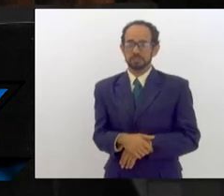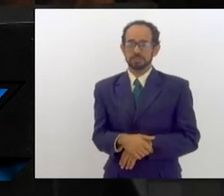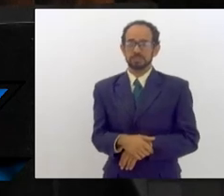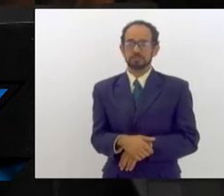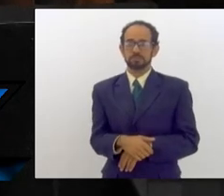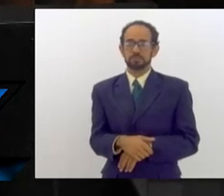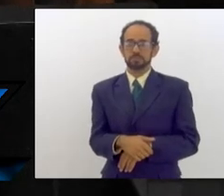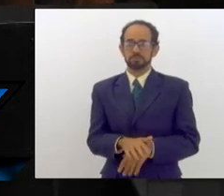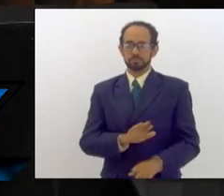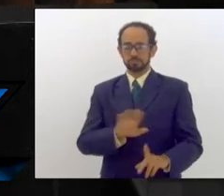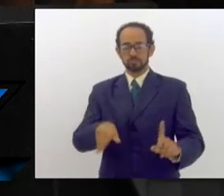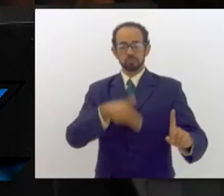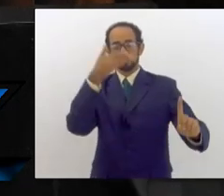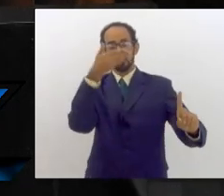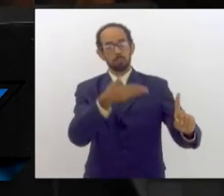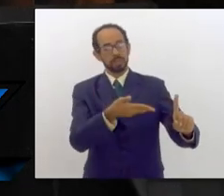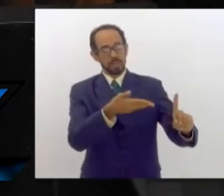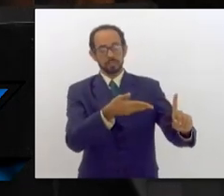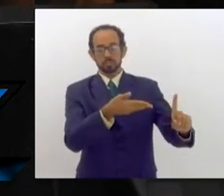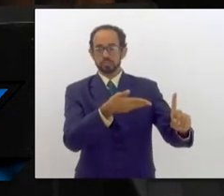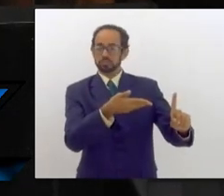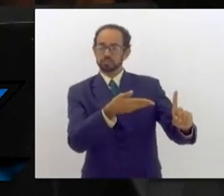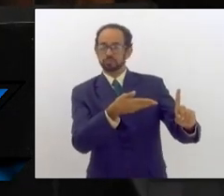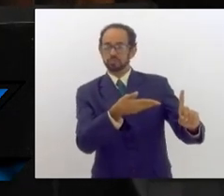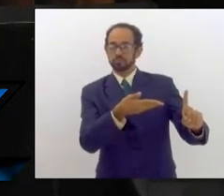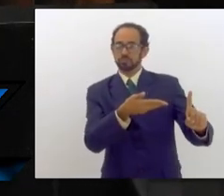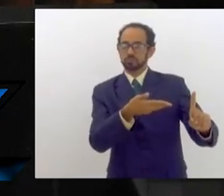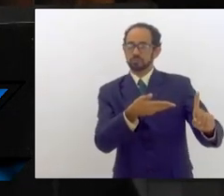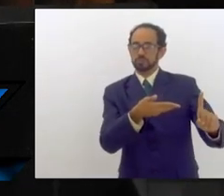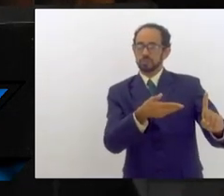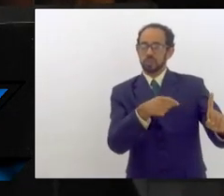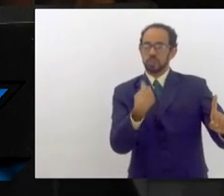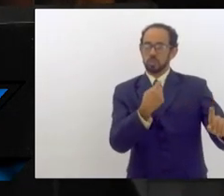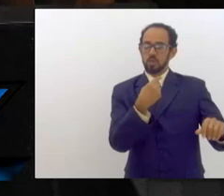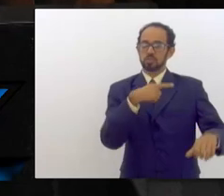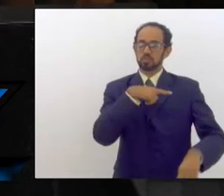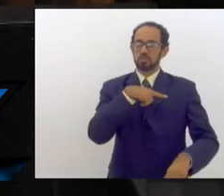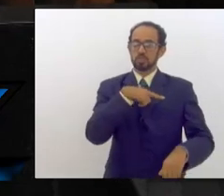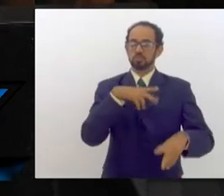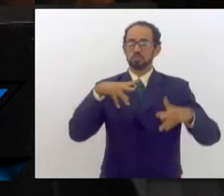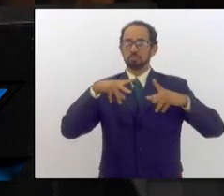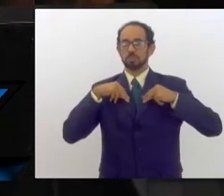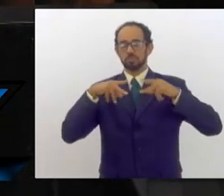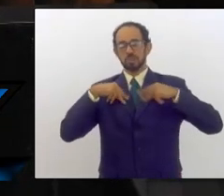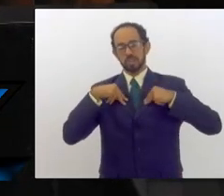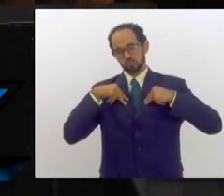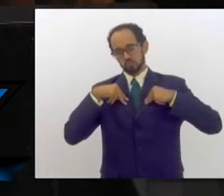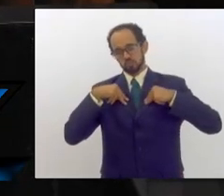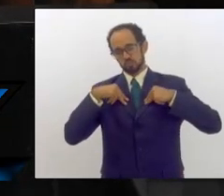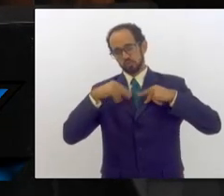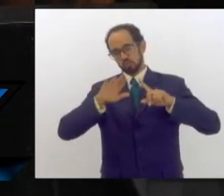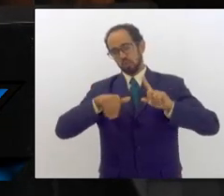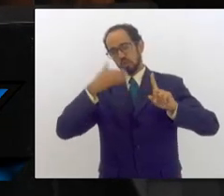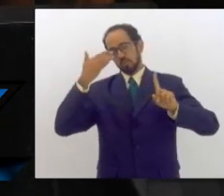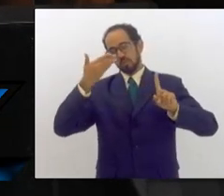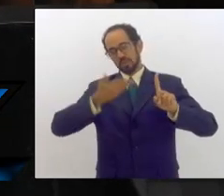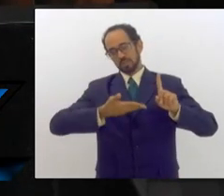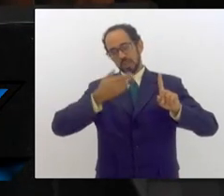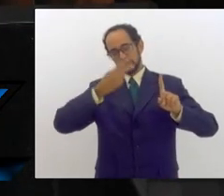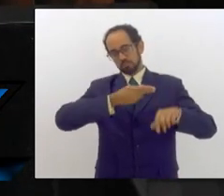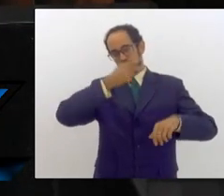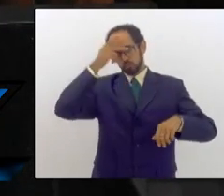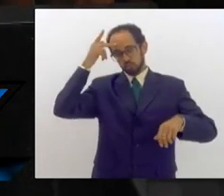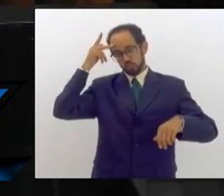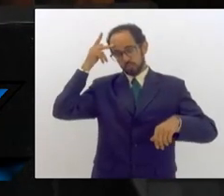em homenagem e nós tivemos o privilégio de ontem homenagear as